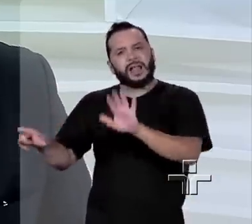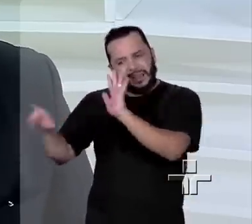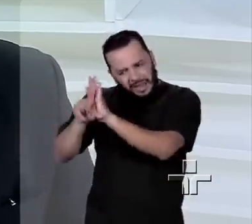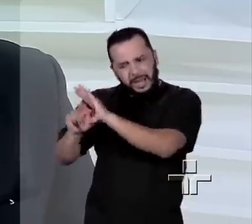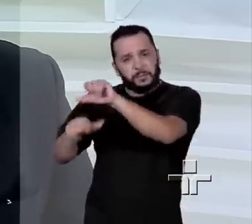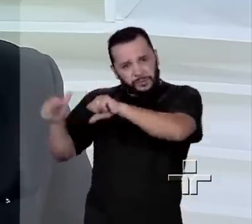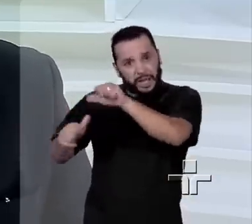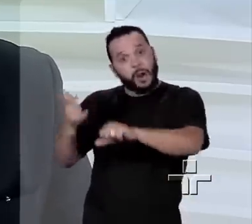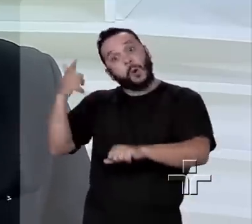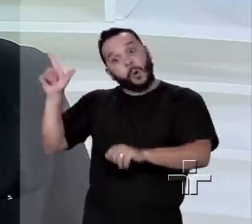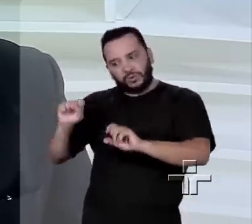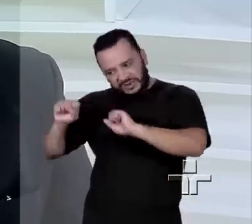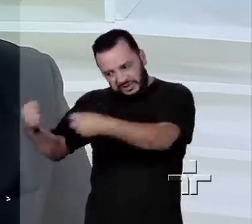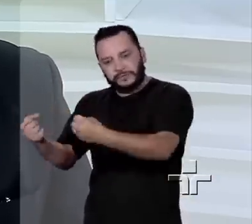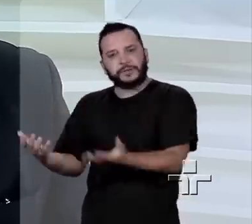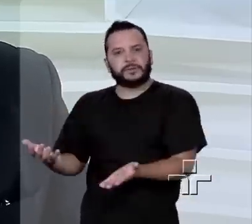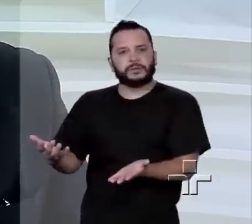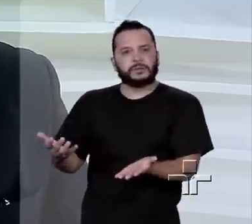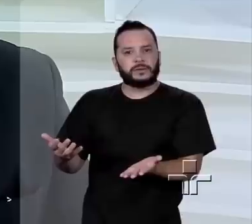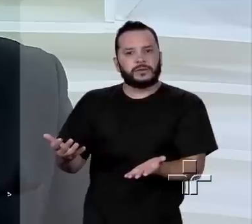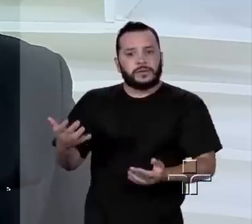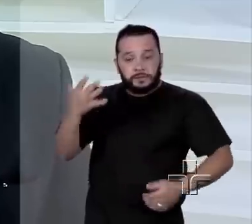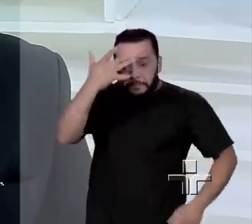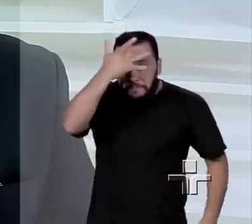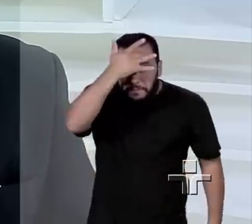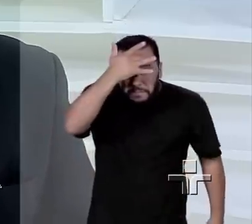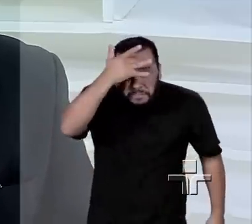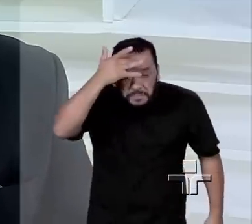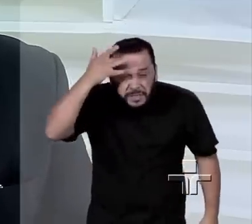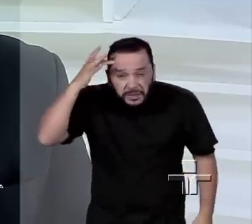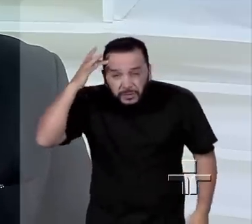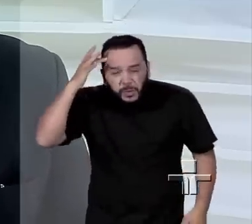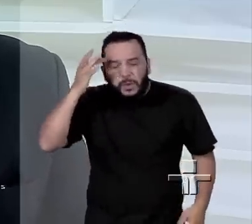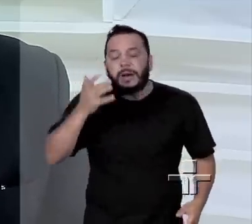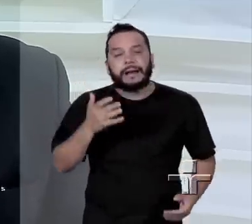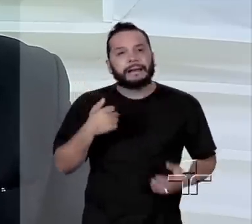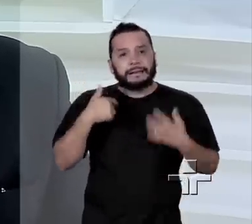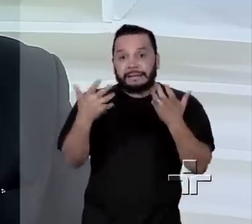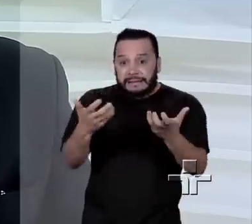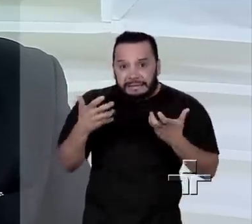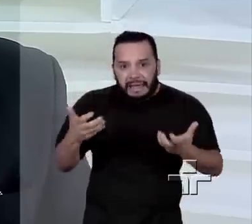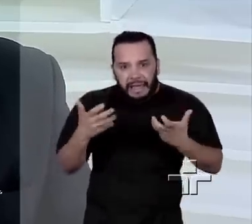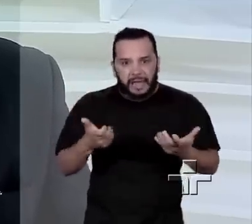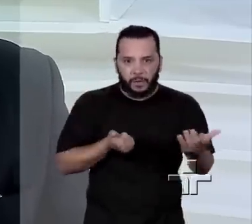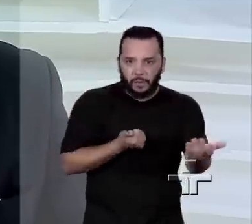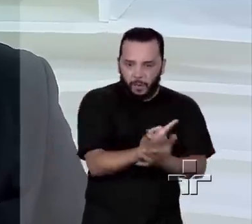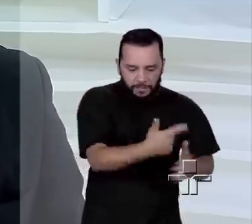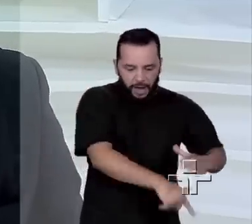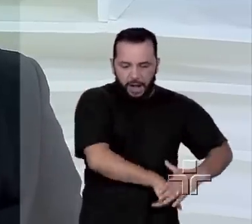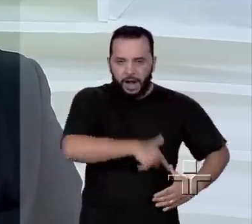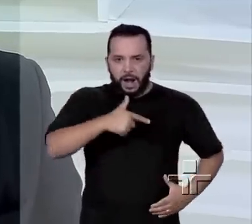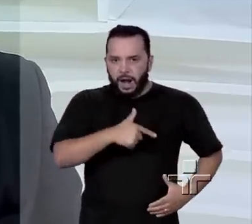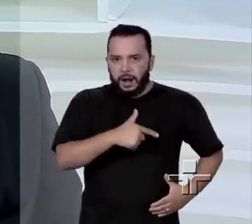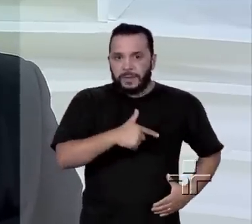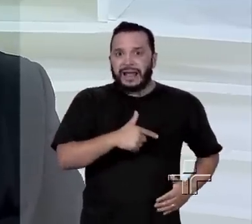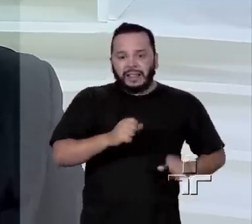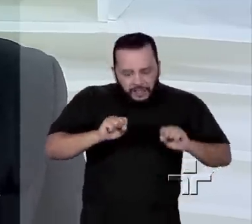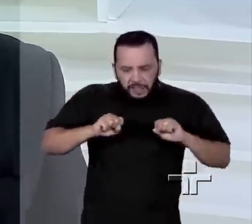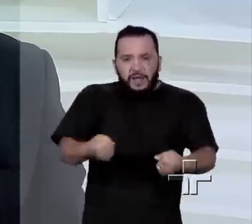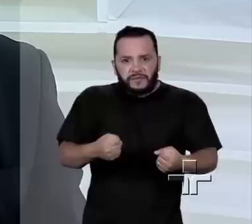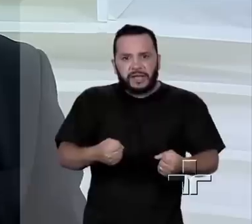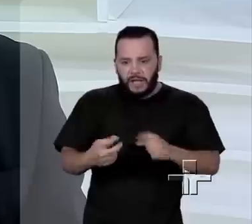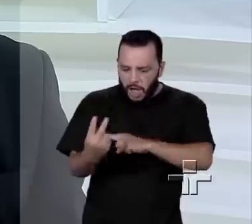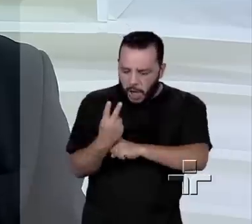um outro desafio. Mas você tirar a condição do cidadão se defender desde que ele